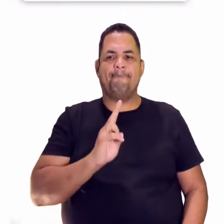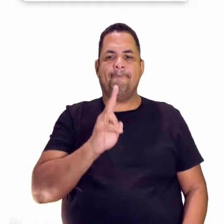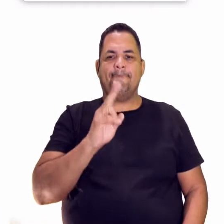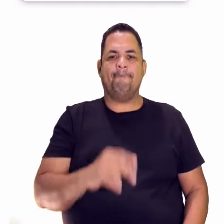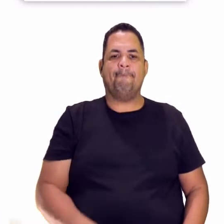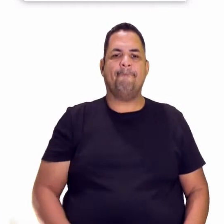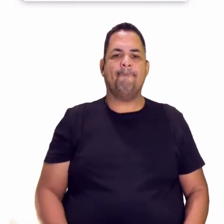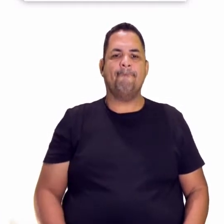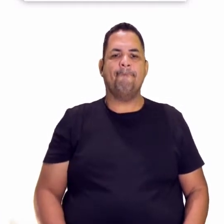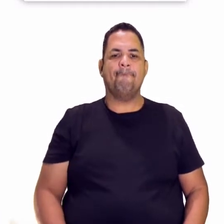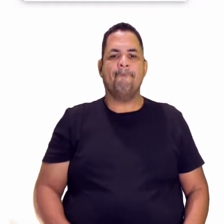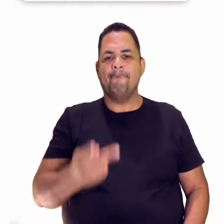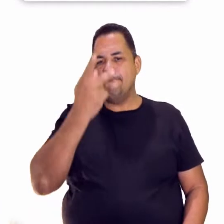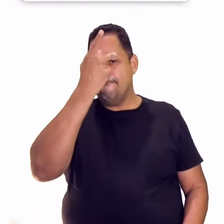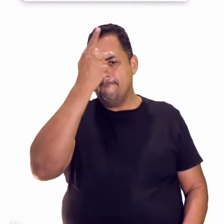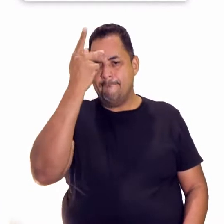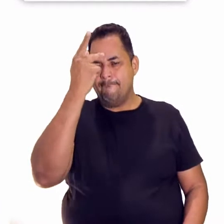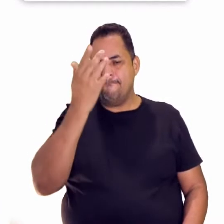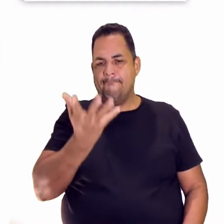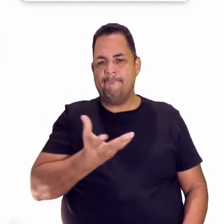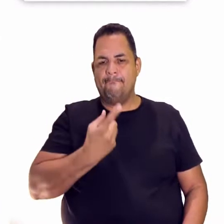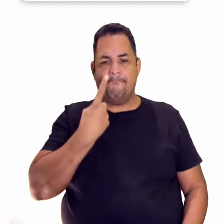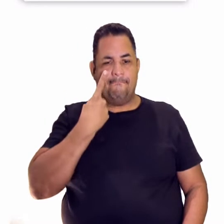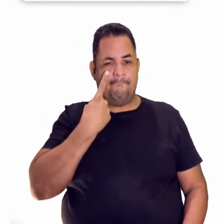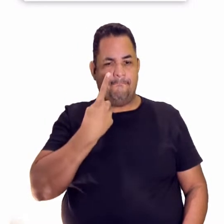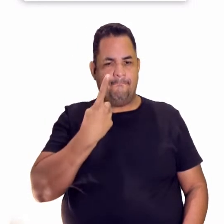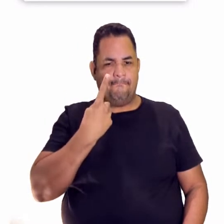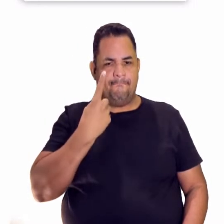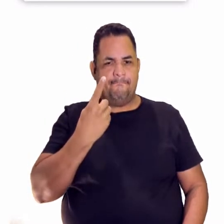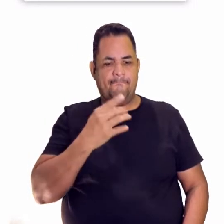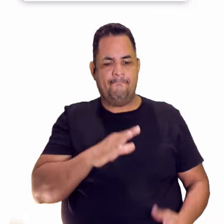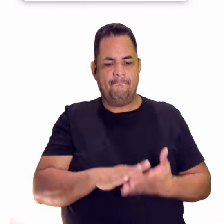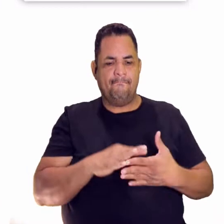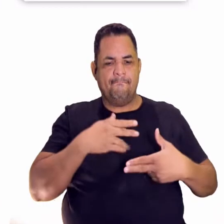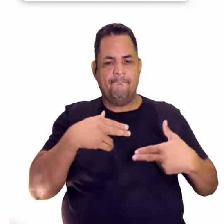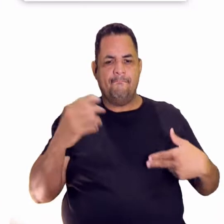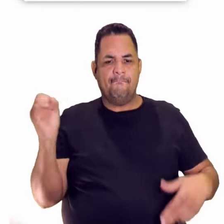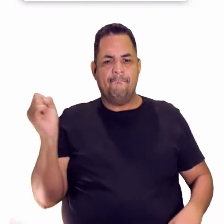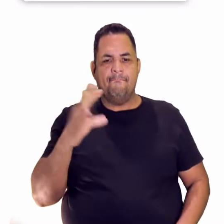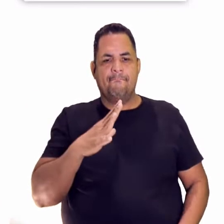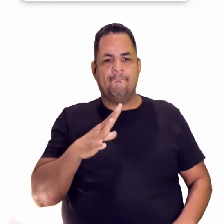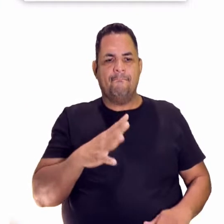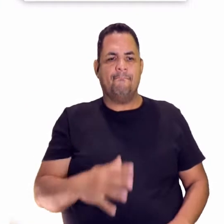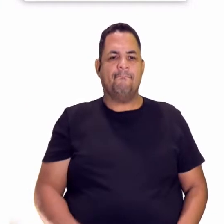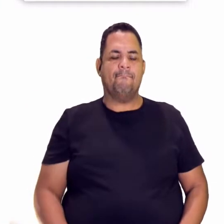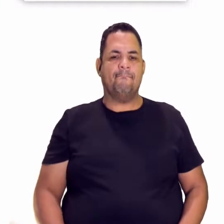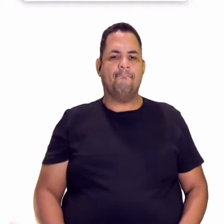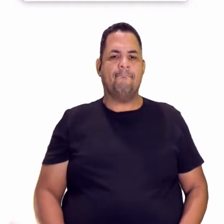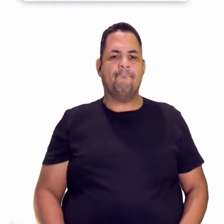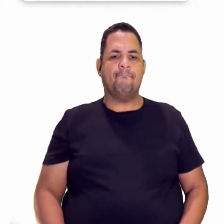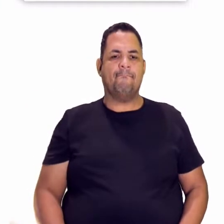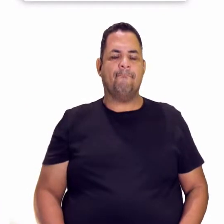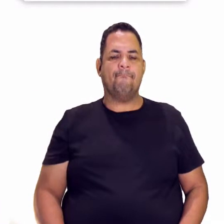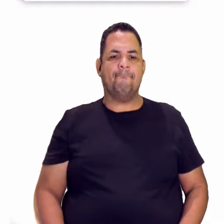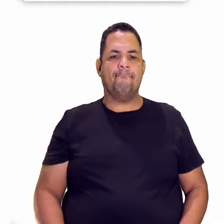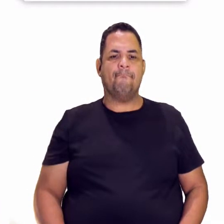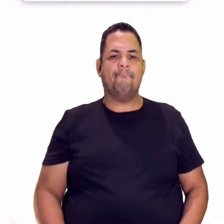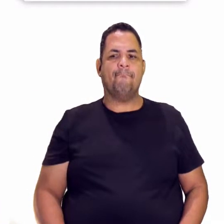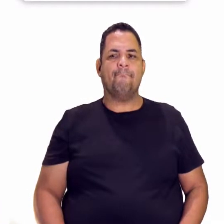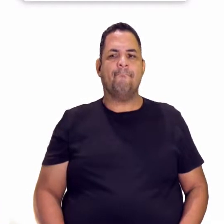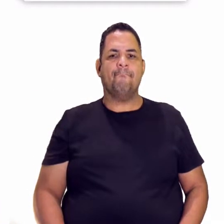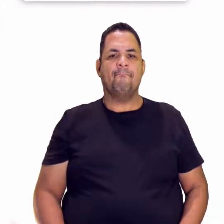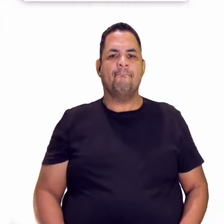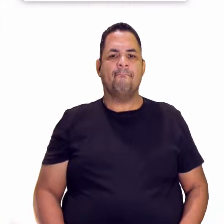constante. As pessoas querem ver coisas novas, excitantes, diferentes, empolgantes. E isso aí